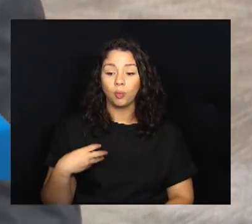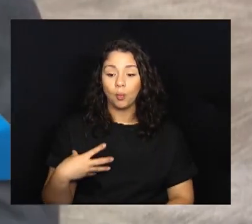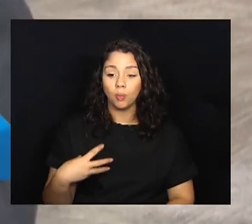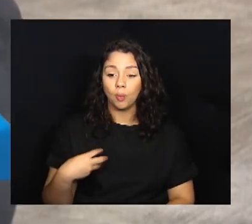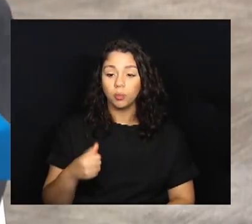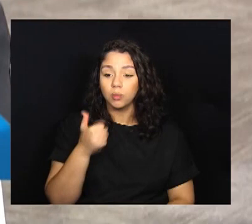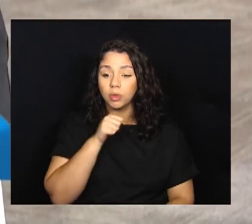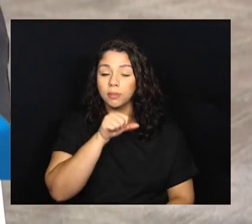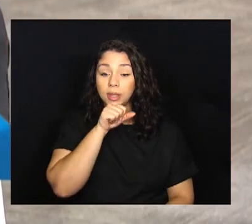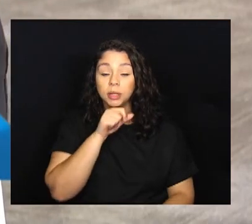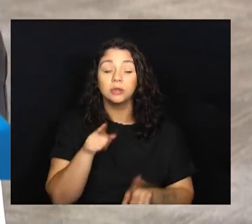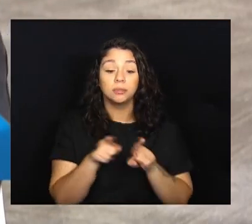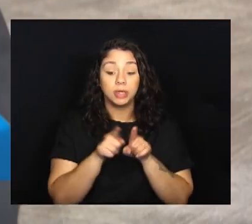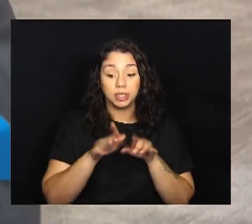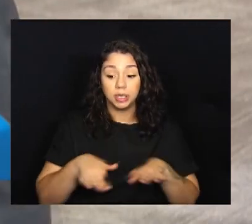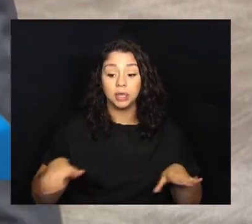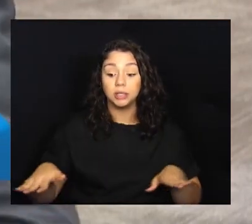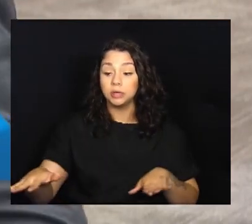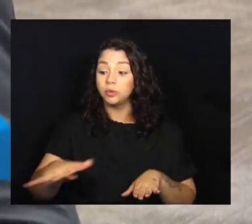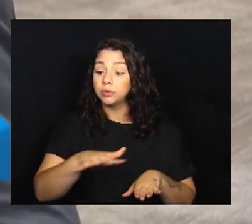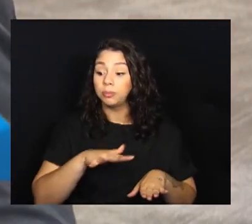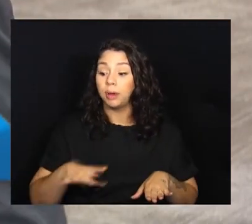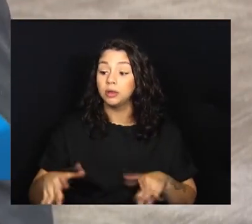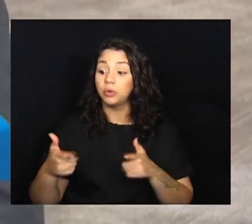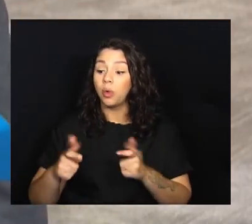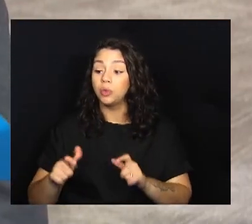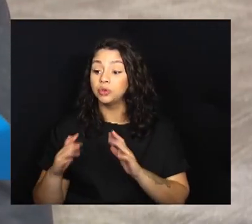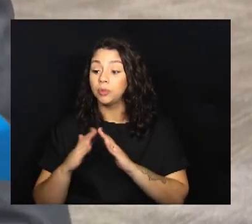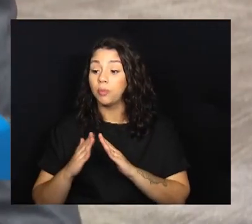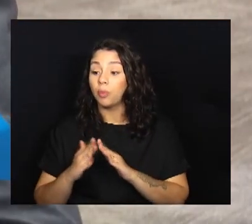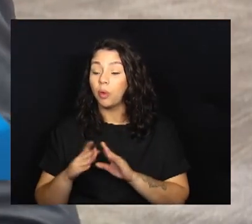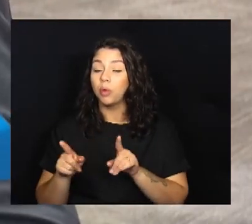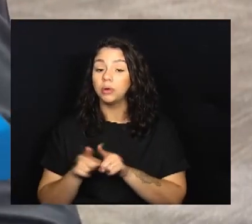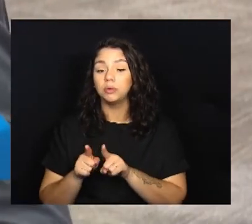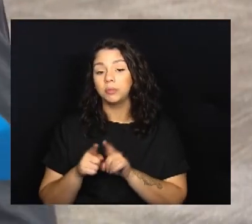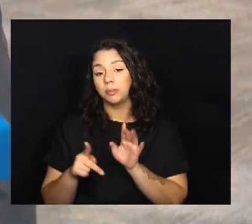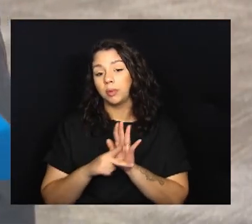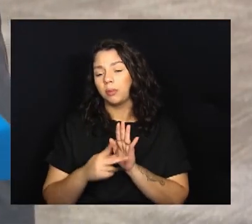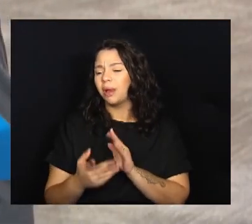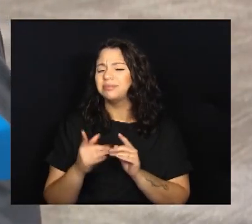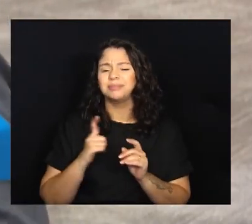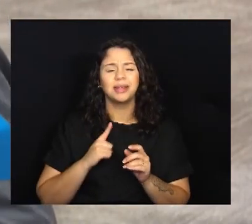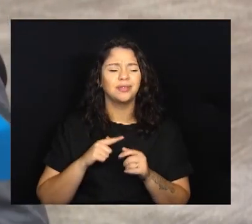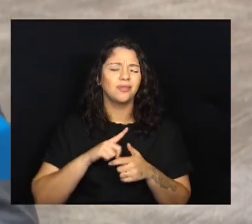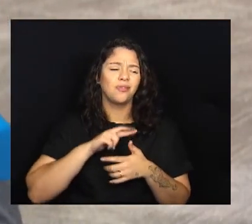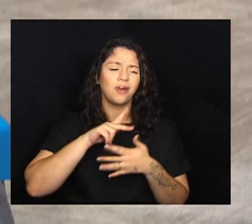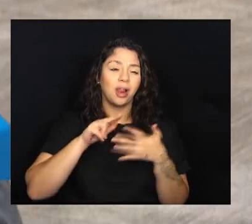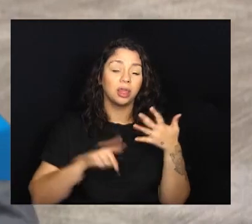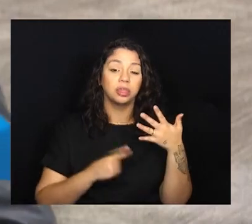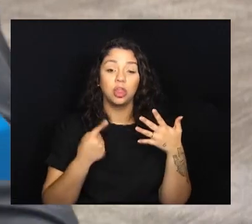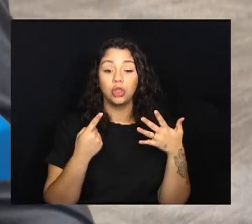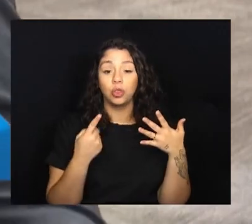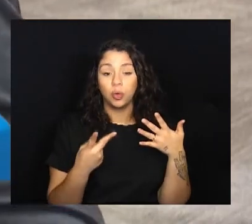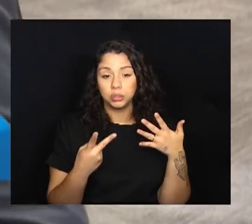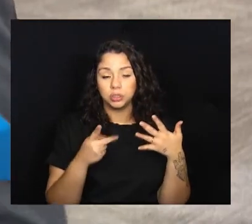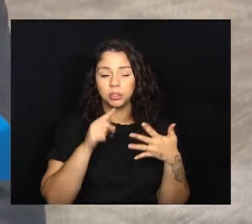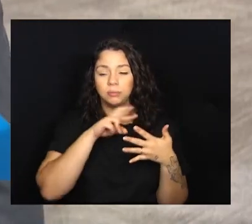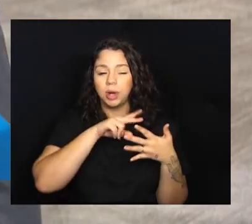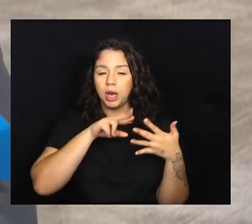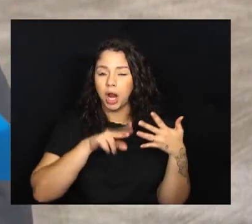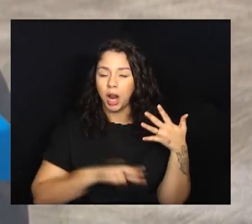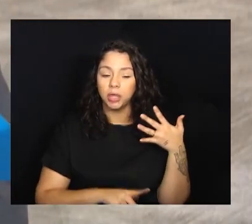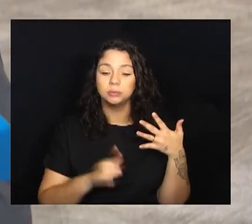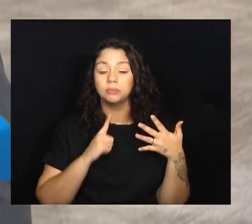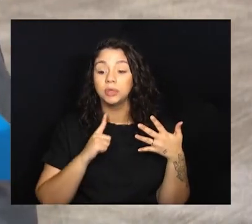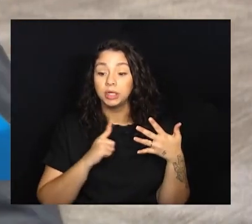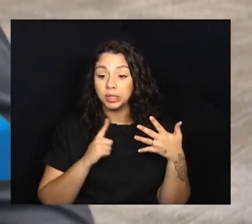criança e o espaço, né, a cidade onde mora e também o seu ambiente, enfim, são vários, né, são 12 eixos principais que vai nortear